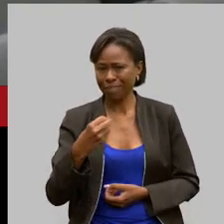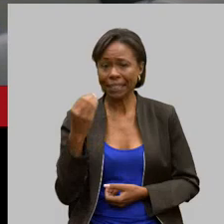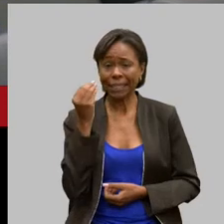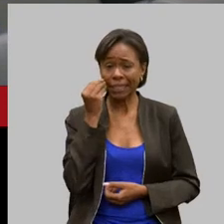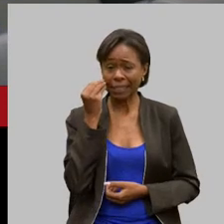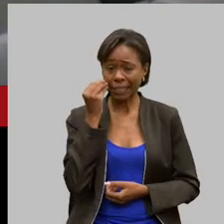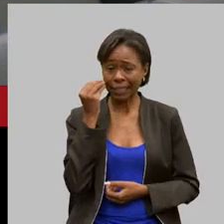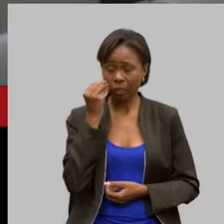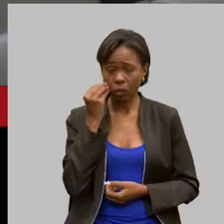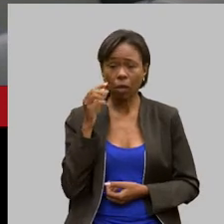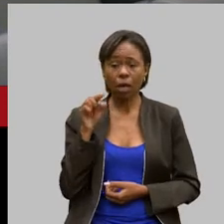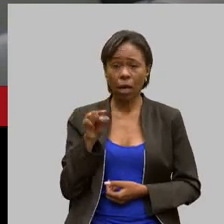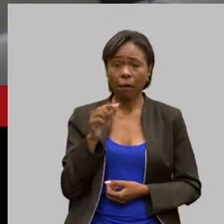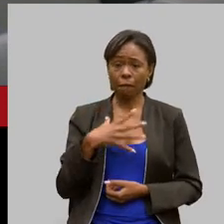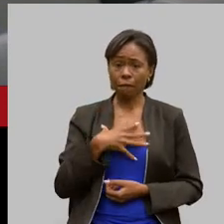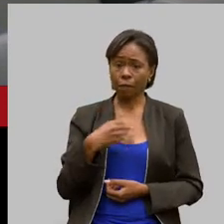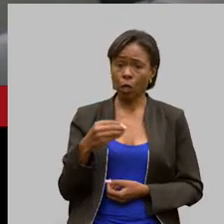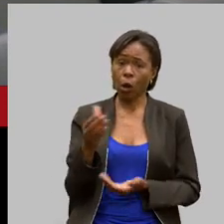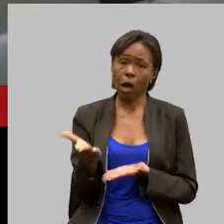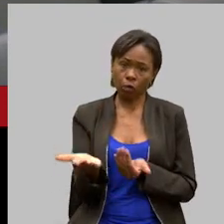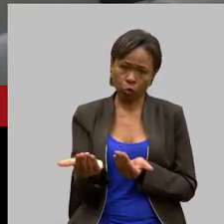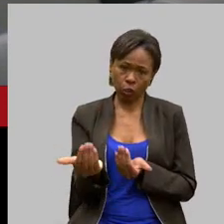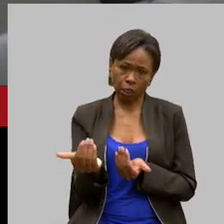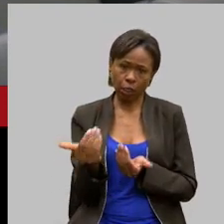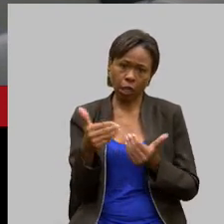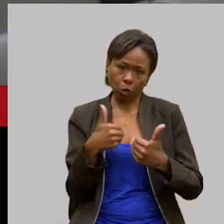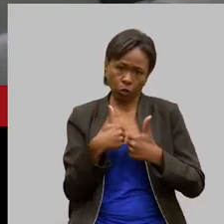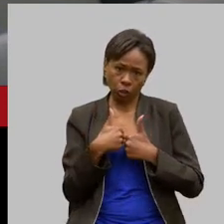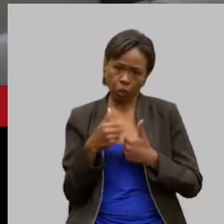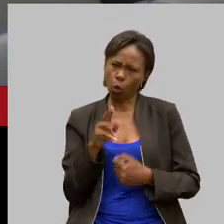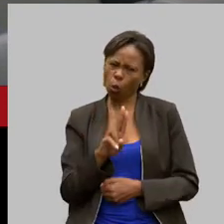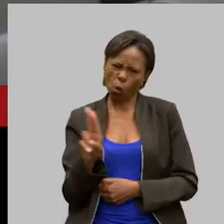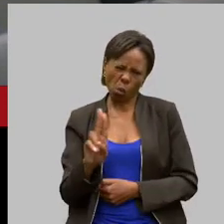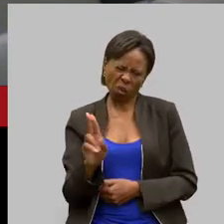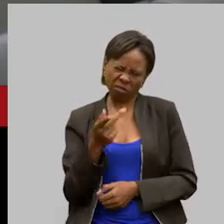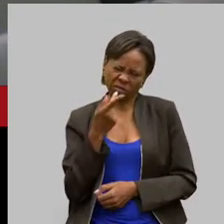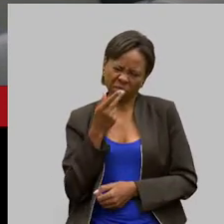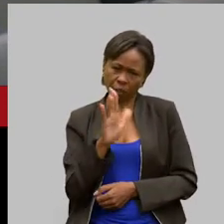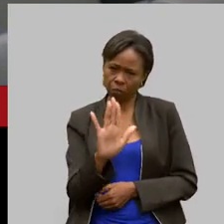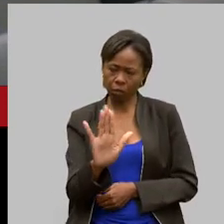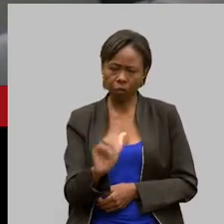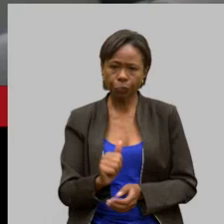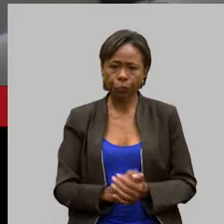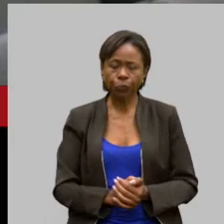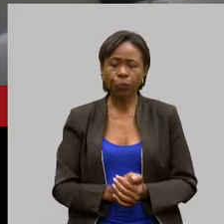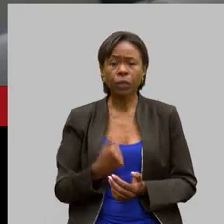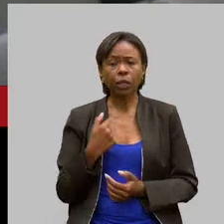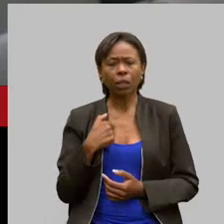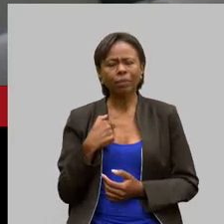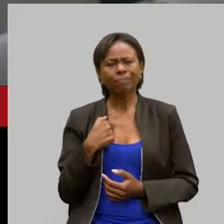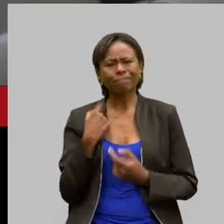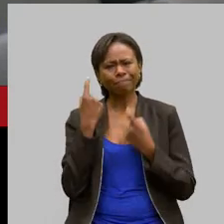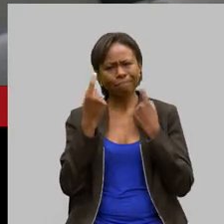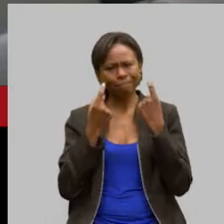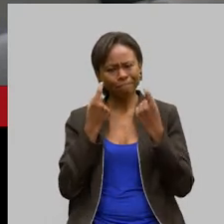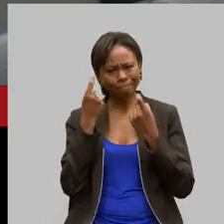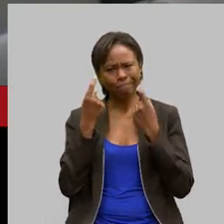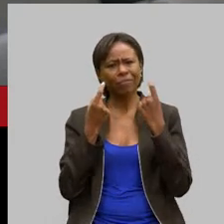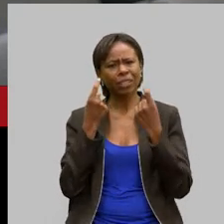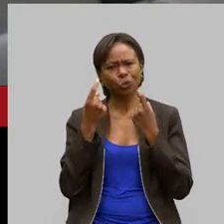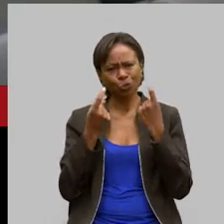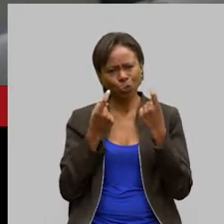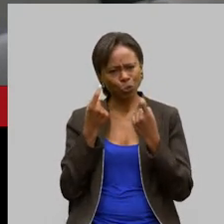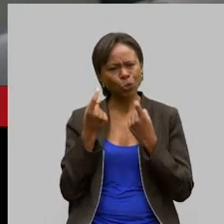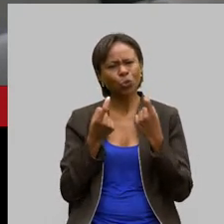adolescente autista eu não vou expor não vou citar os nomes e me preocupa muito essas situações são